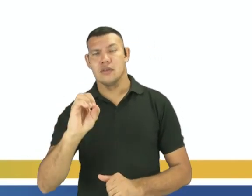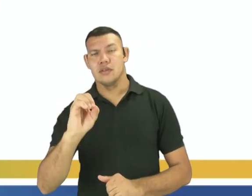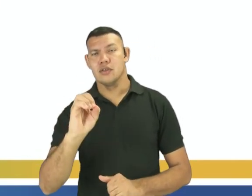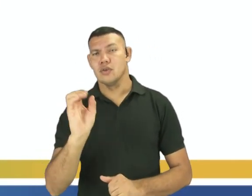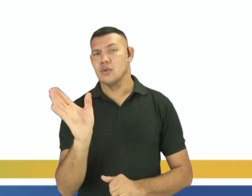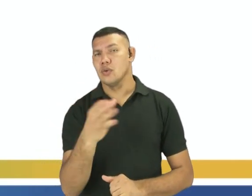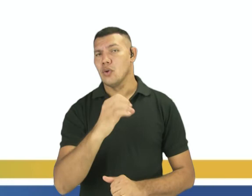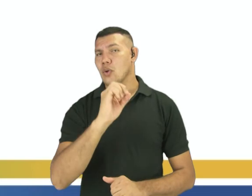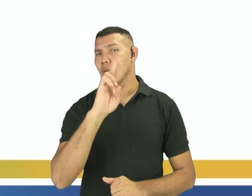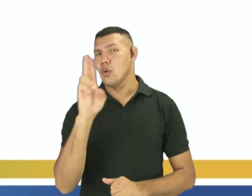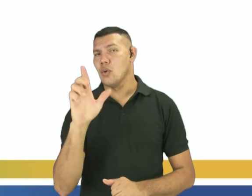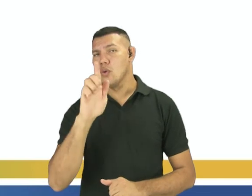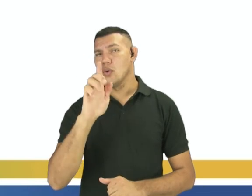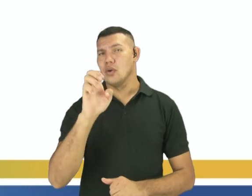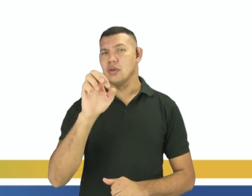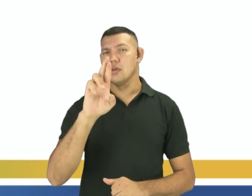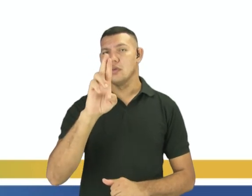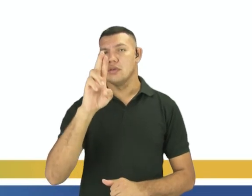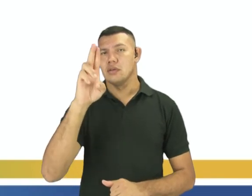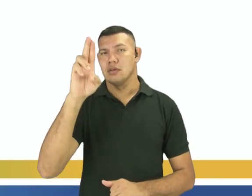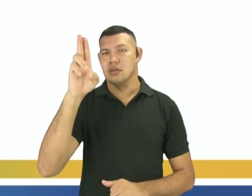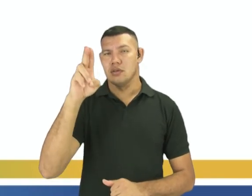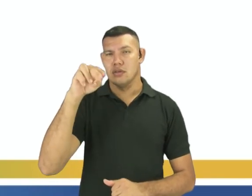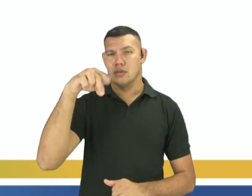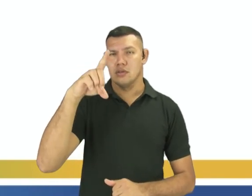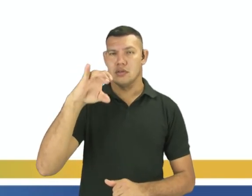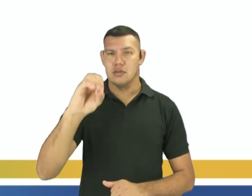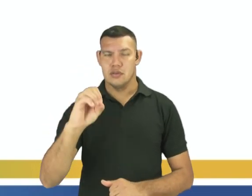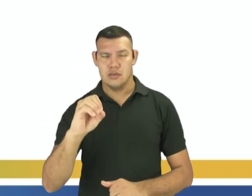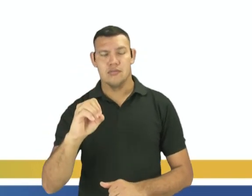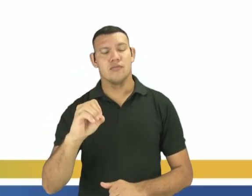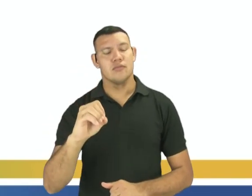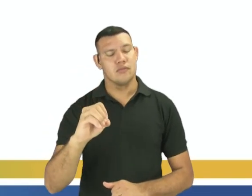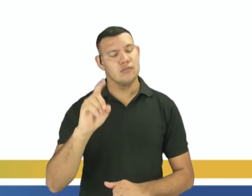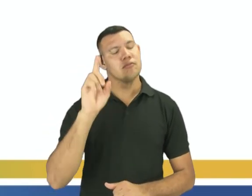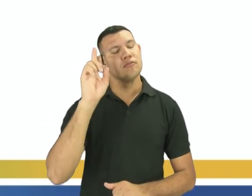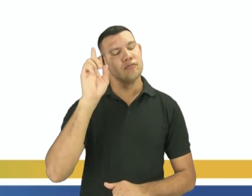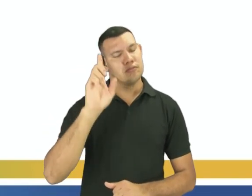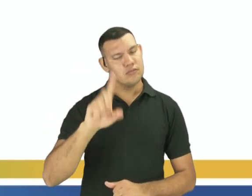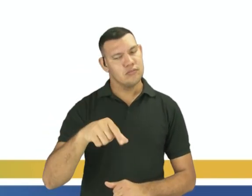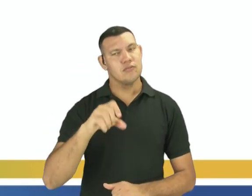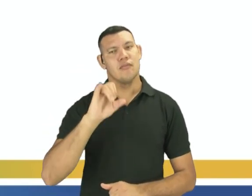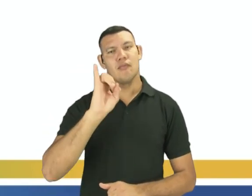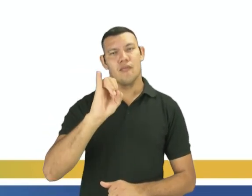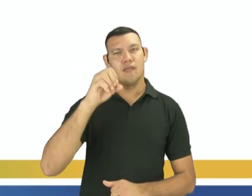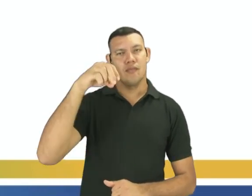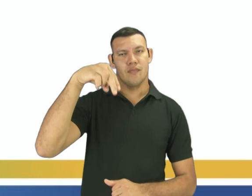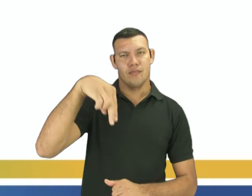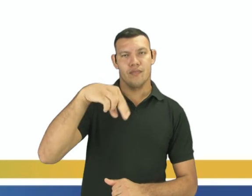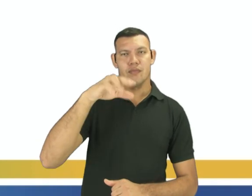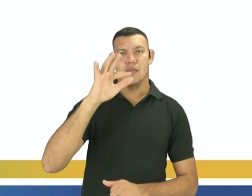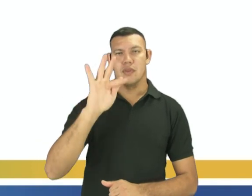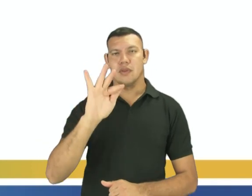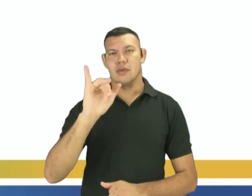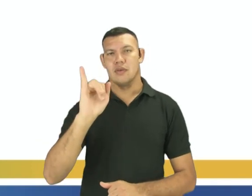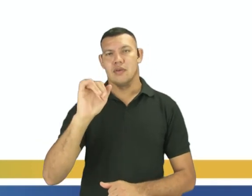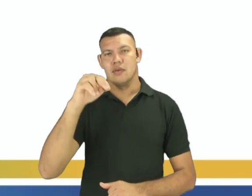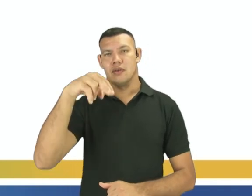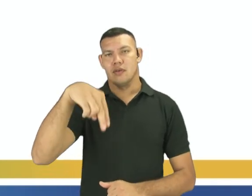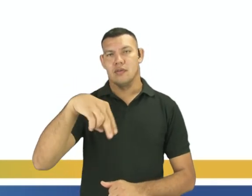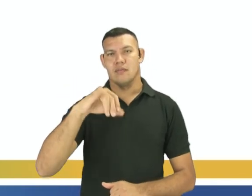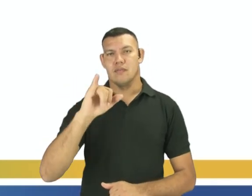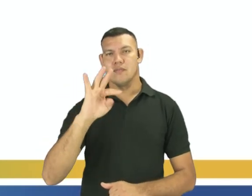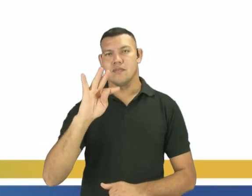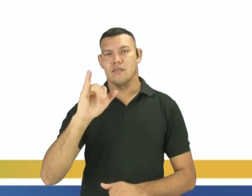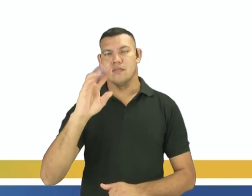Lembra? Vamos lá? É o infinitivo. Nós vimos naqueles verbinhos que acabei de passar. Do you promise